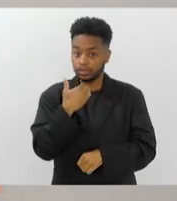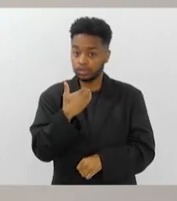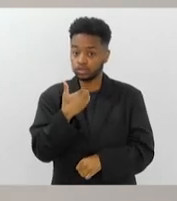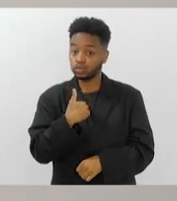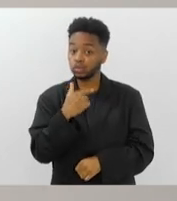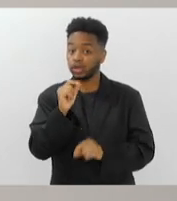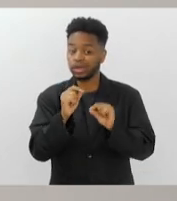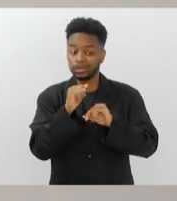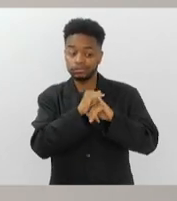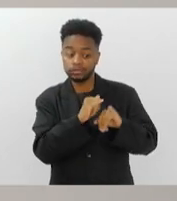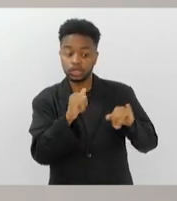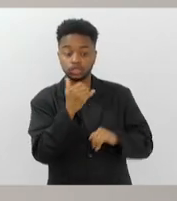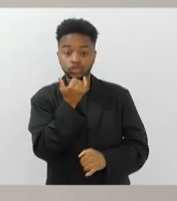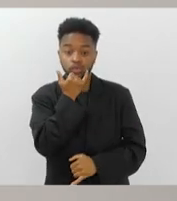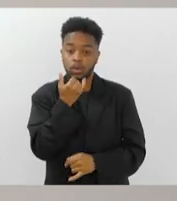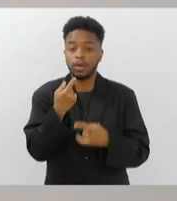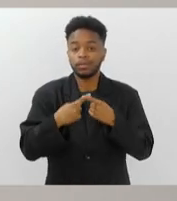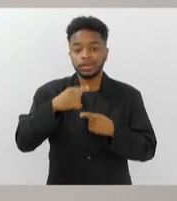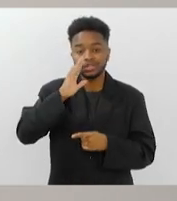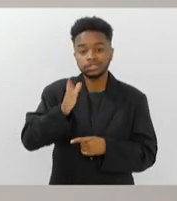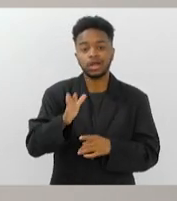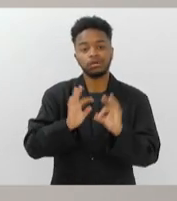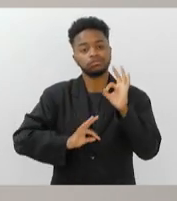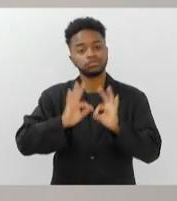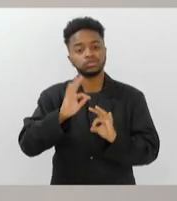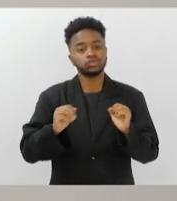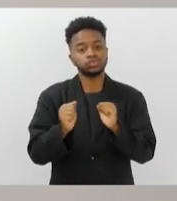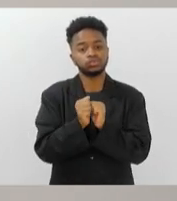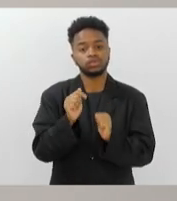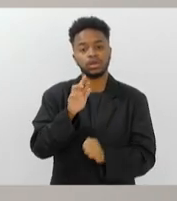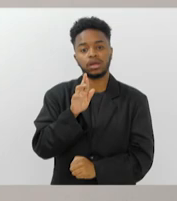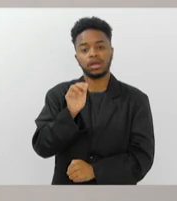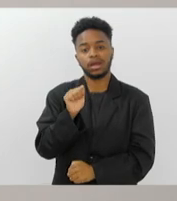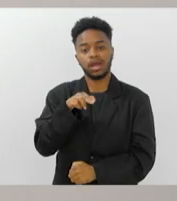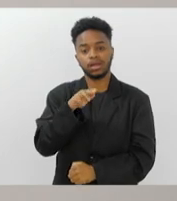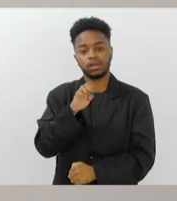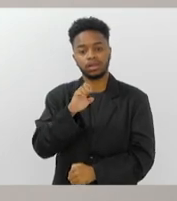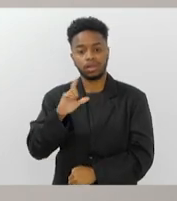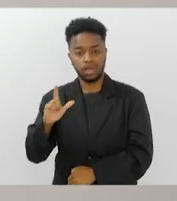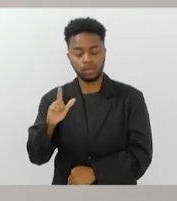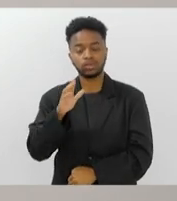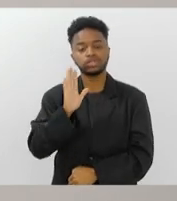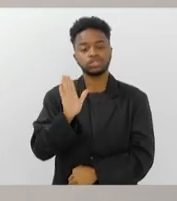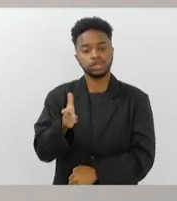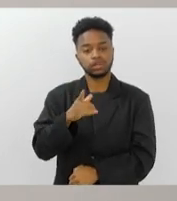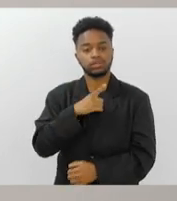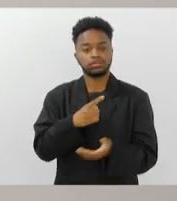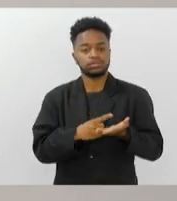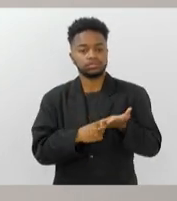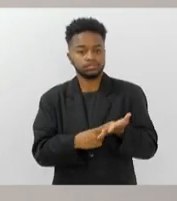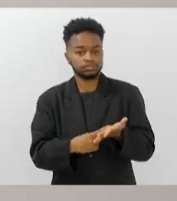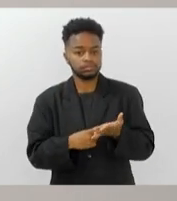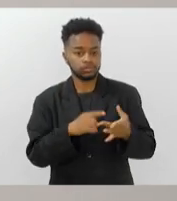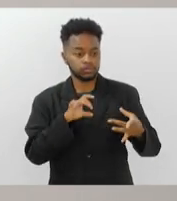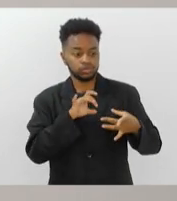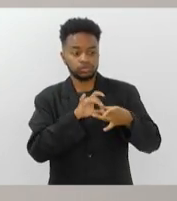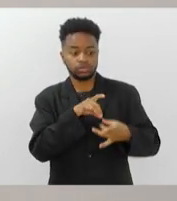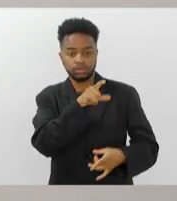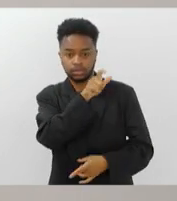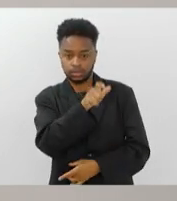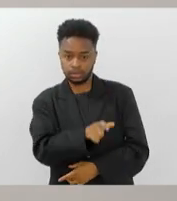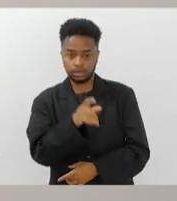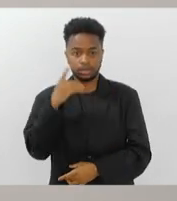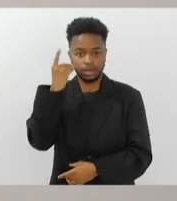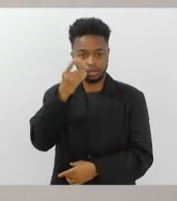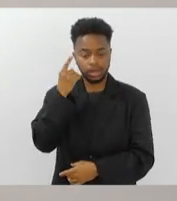estava programando a ela e a Dra Raquel sub geral uma agenda com a deputada aquela articulação que